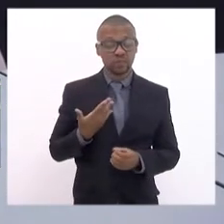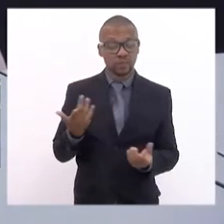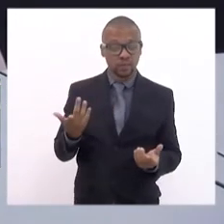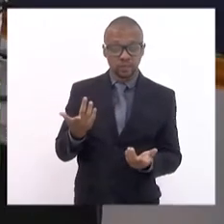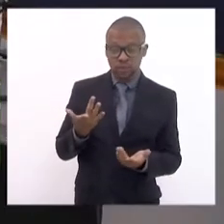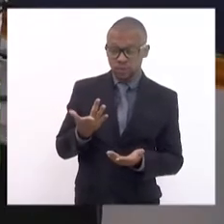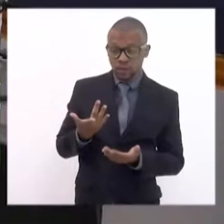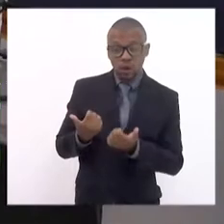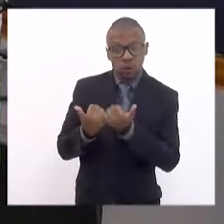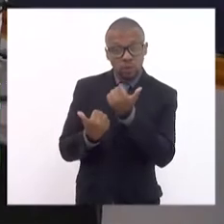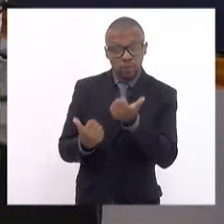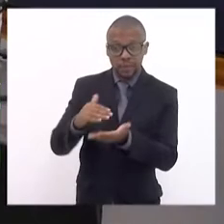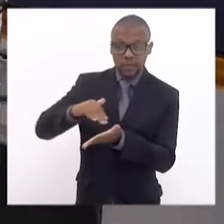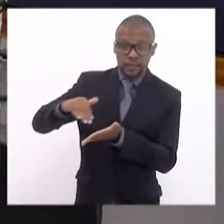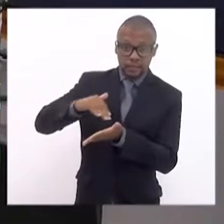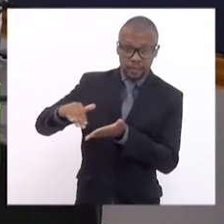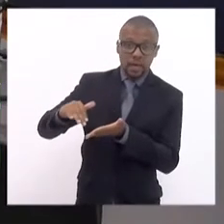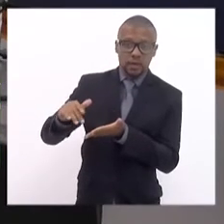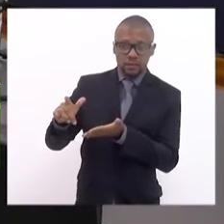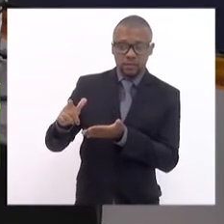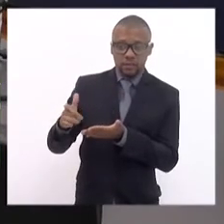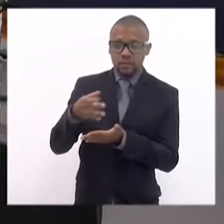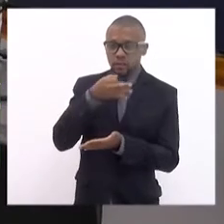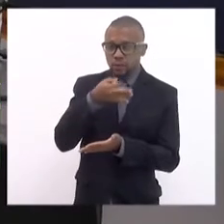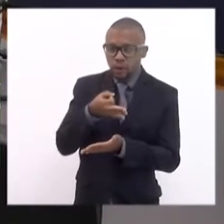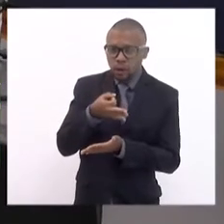não está como o meu. É. Bem mais baixo. Agora melhorou.